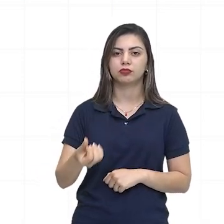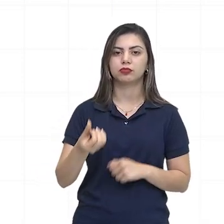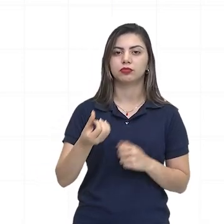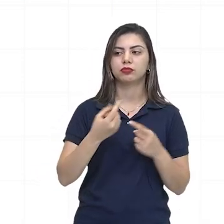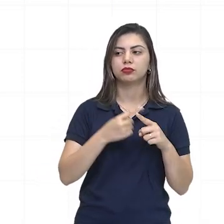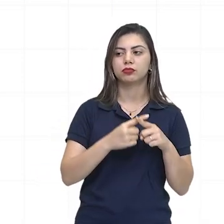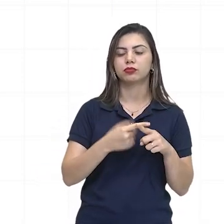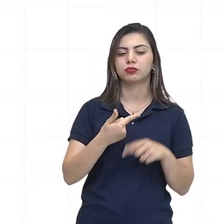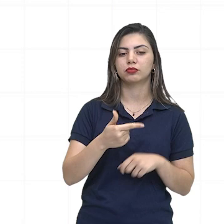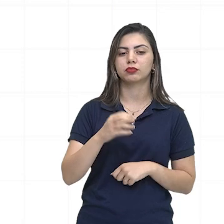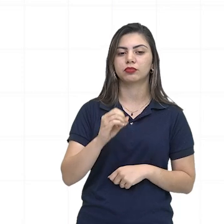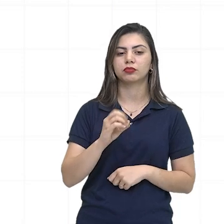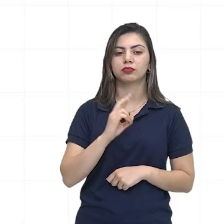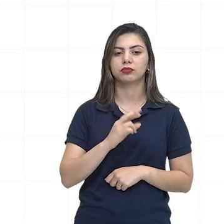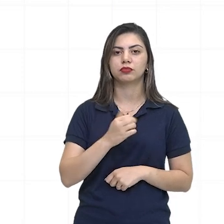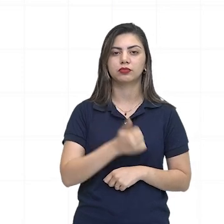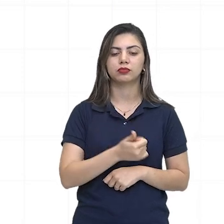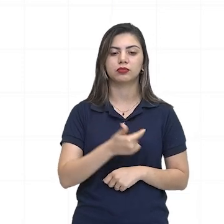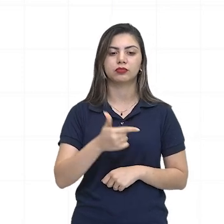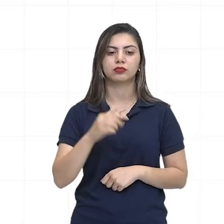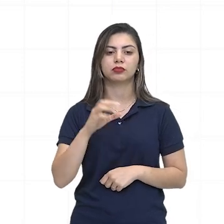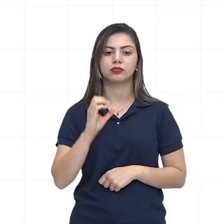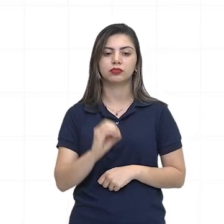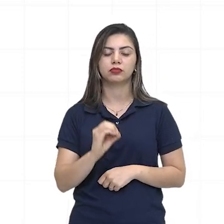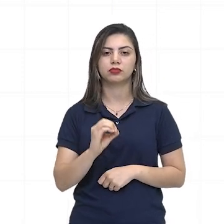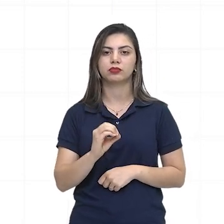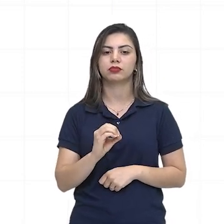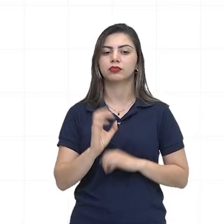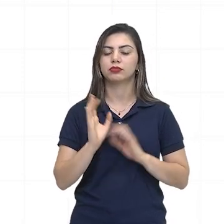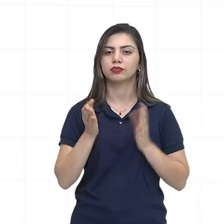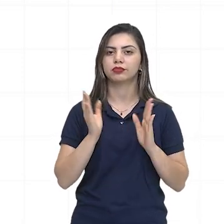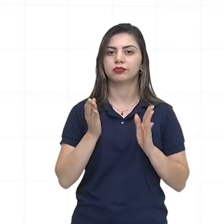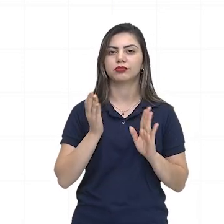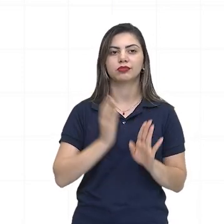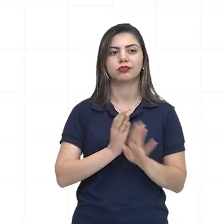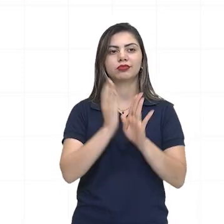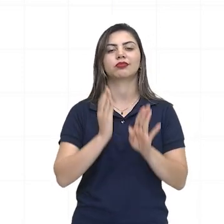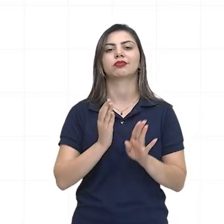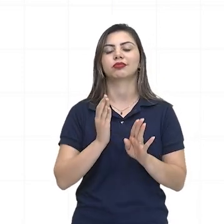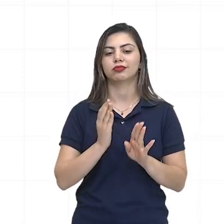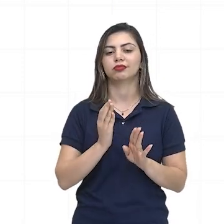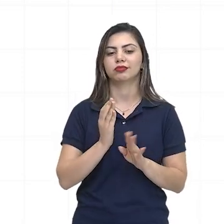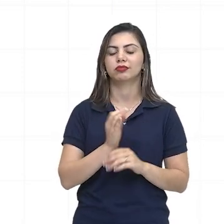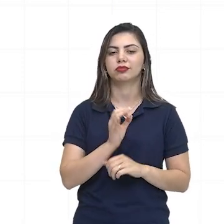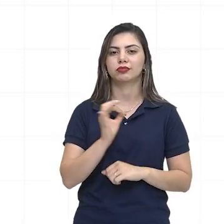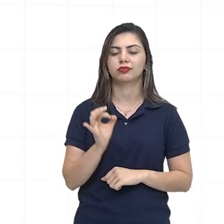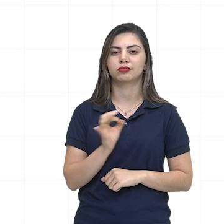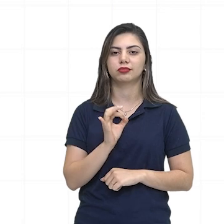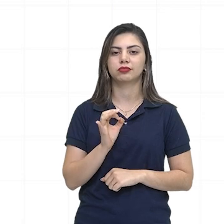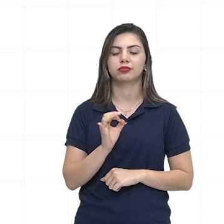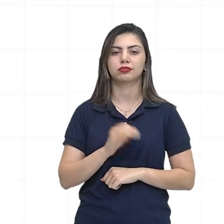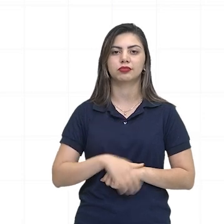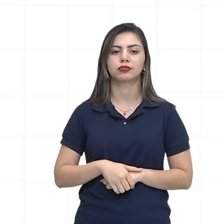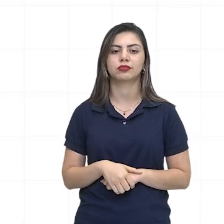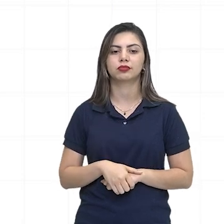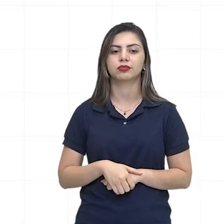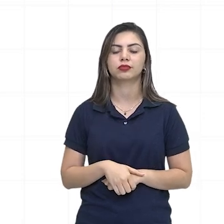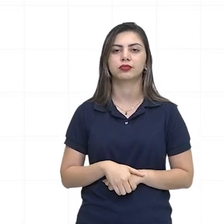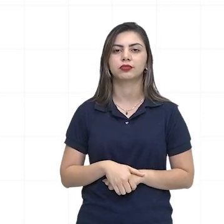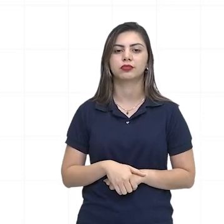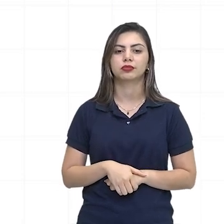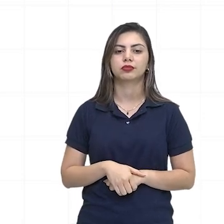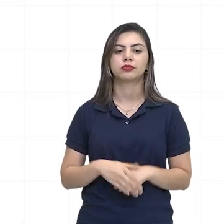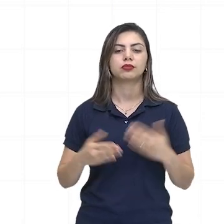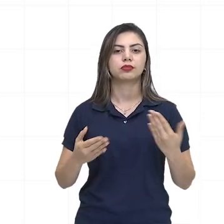vezes 20 é 120, então temos aqui a divisão já exata, não deixa resto. Então, o que a